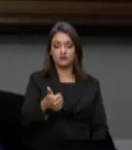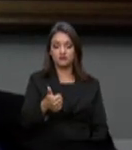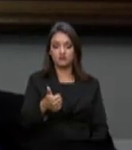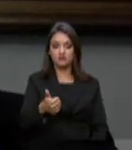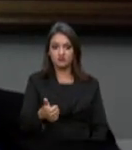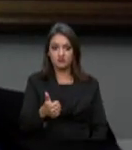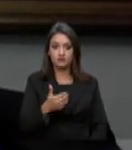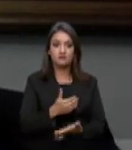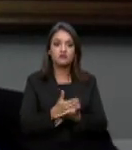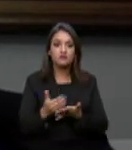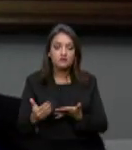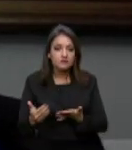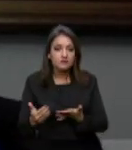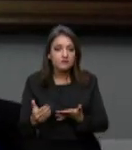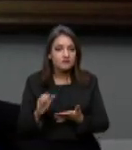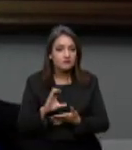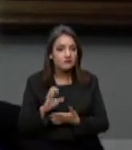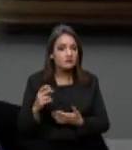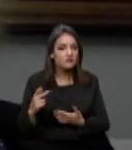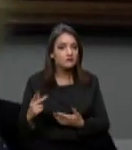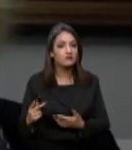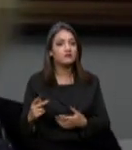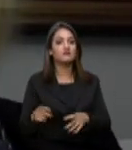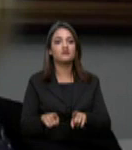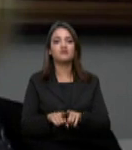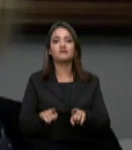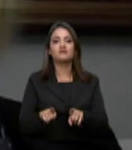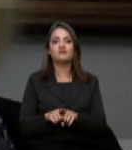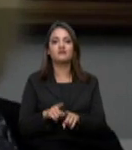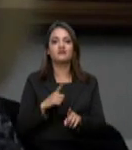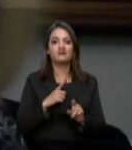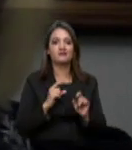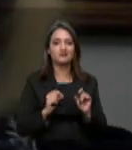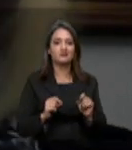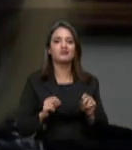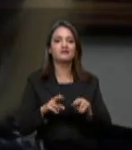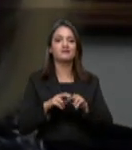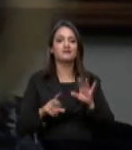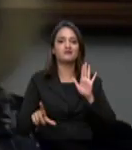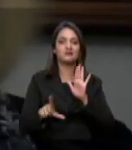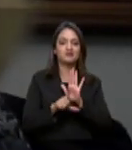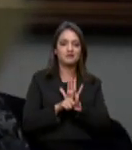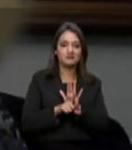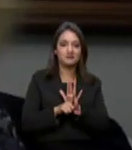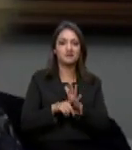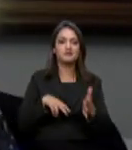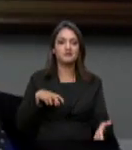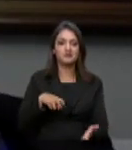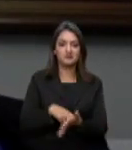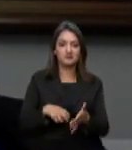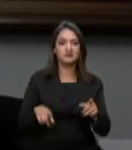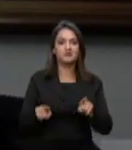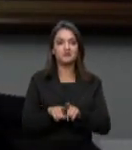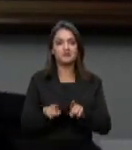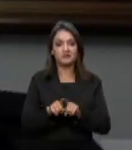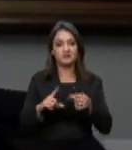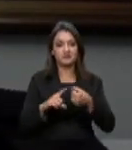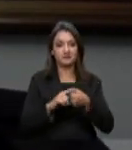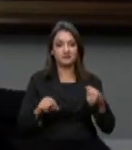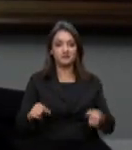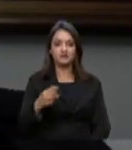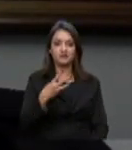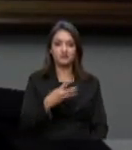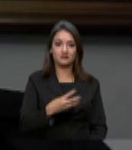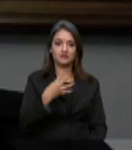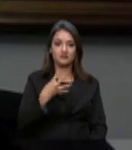tarde ao institute da ultratividade da lei penal benéfica EA renda do ar